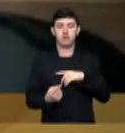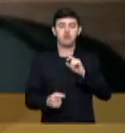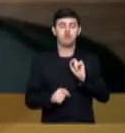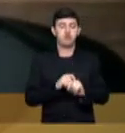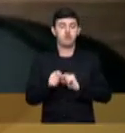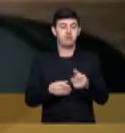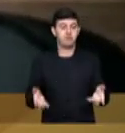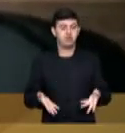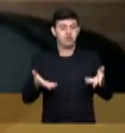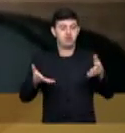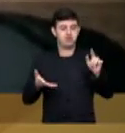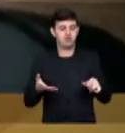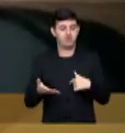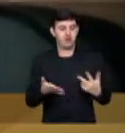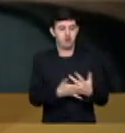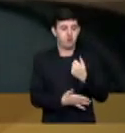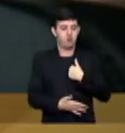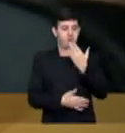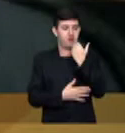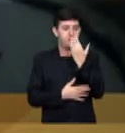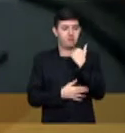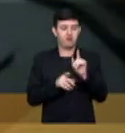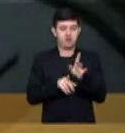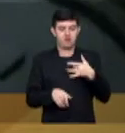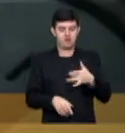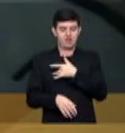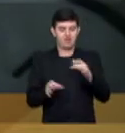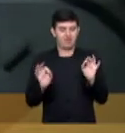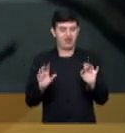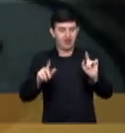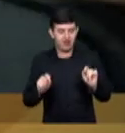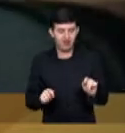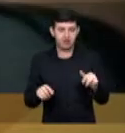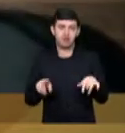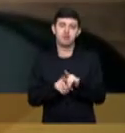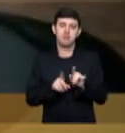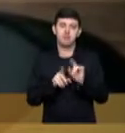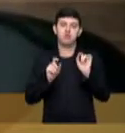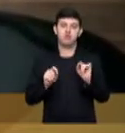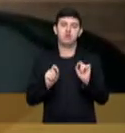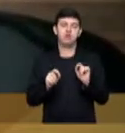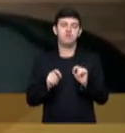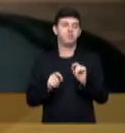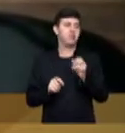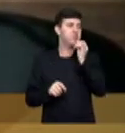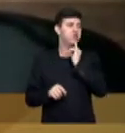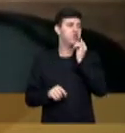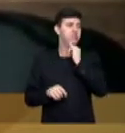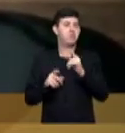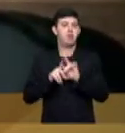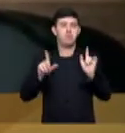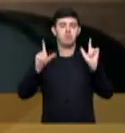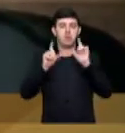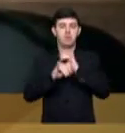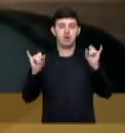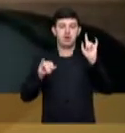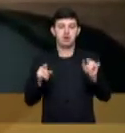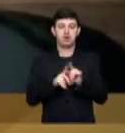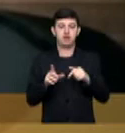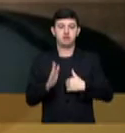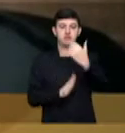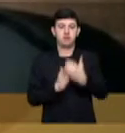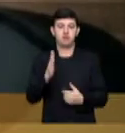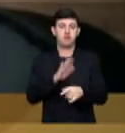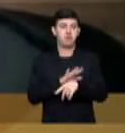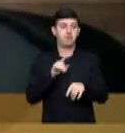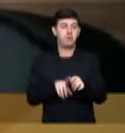não saudáveis, incluindo um aumento de imposto de bebidas açucaradas, normas para a embalagem